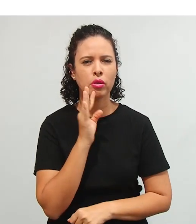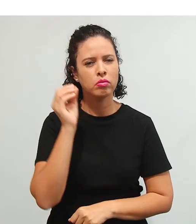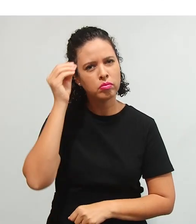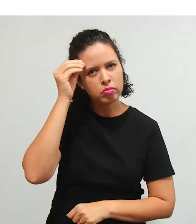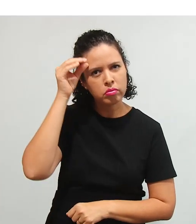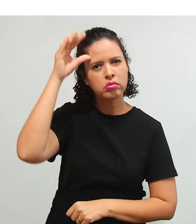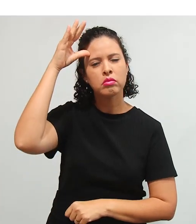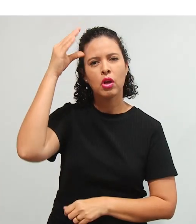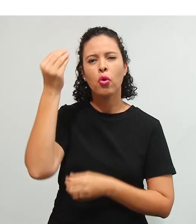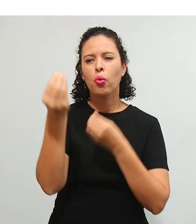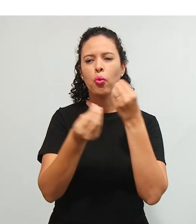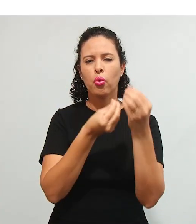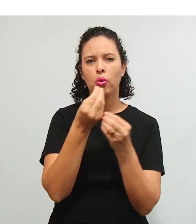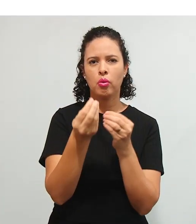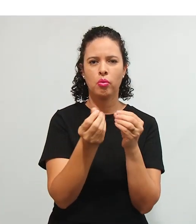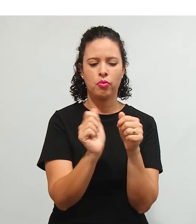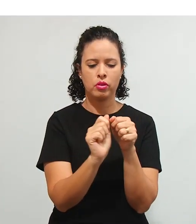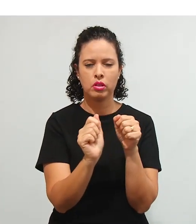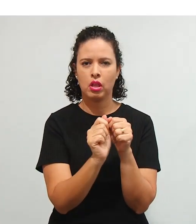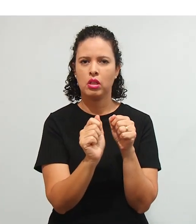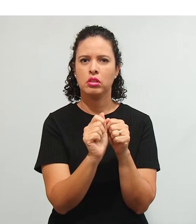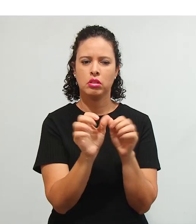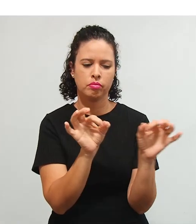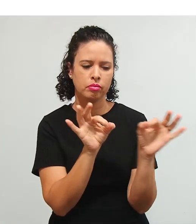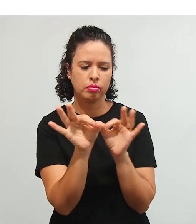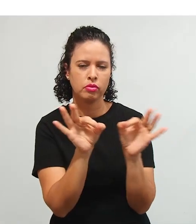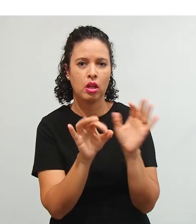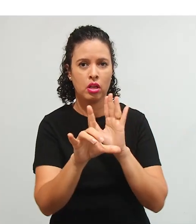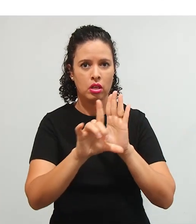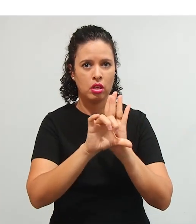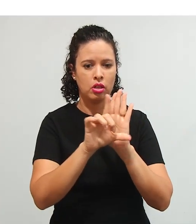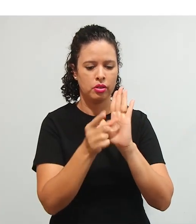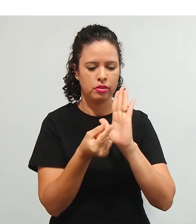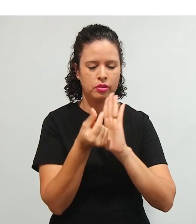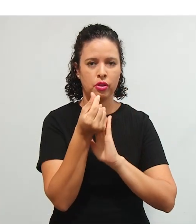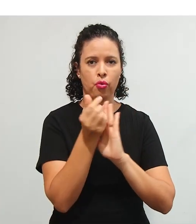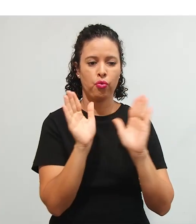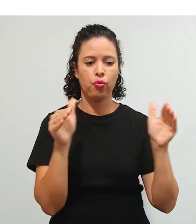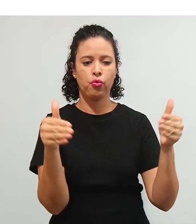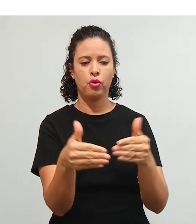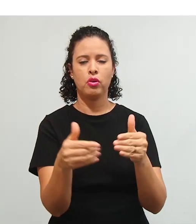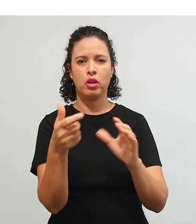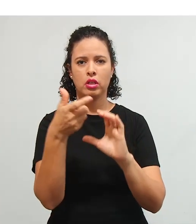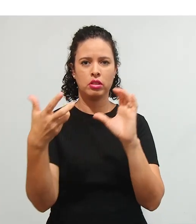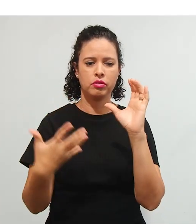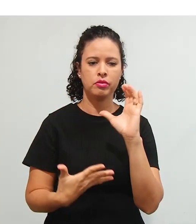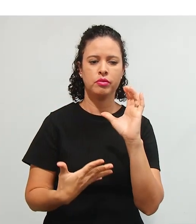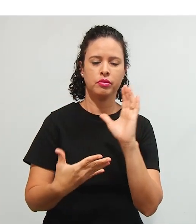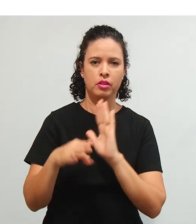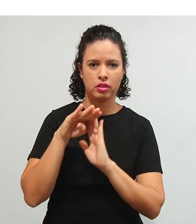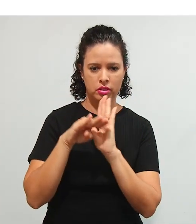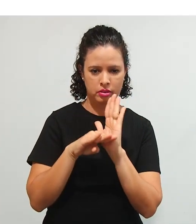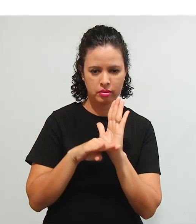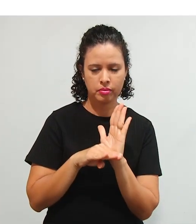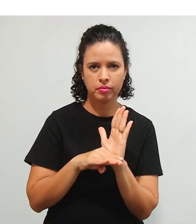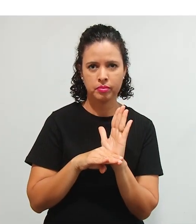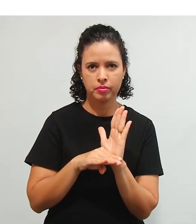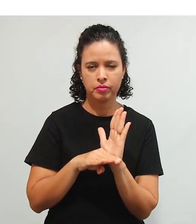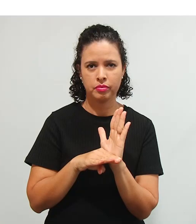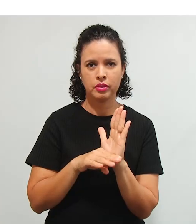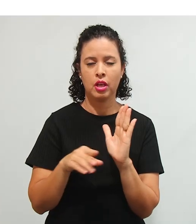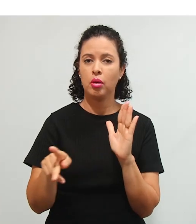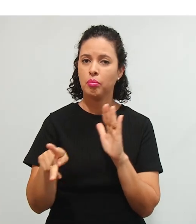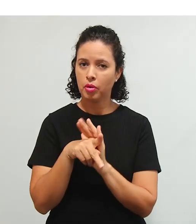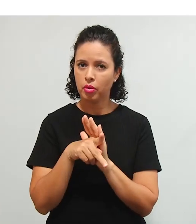conhecimento de como elaborar as leis orçamentárias, o nosso foco será a classificação da receita orçamentária